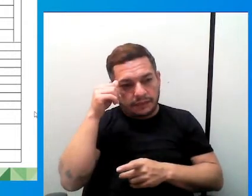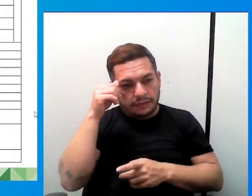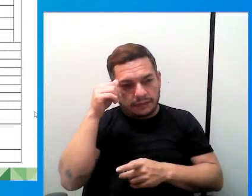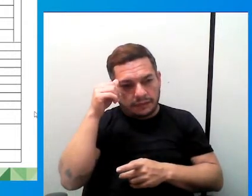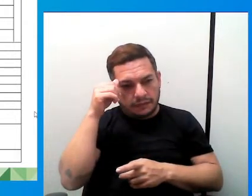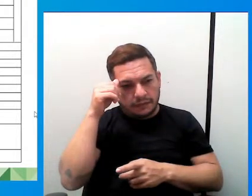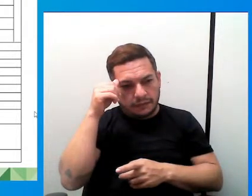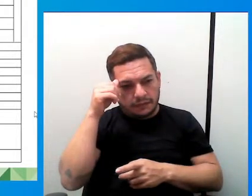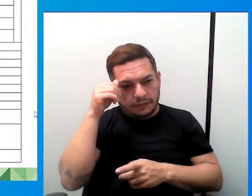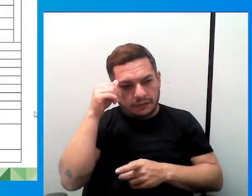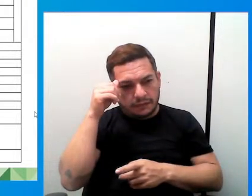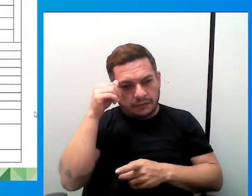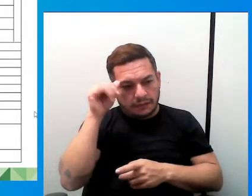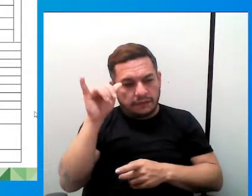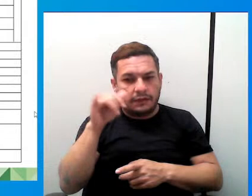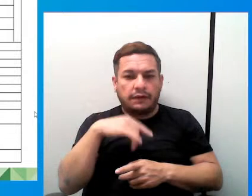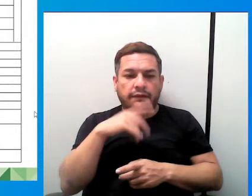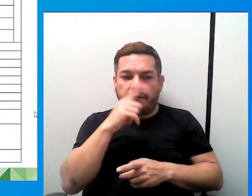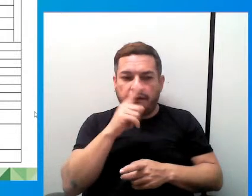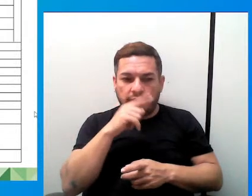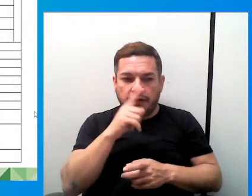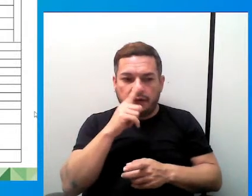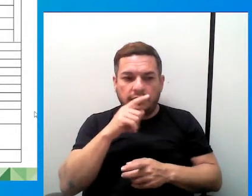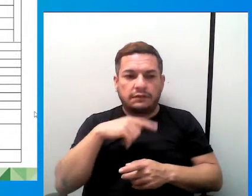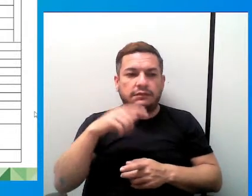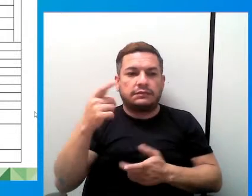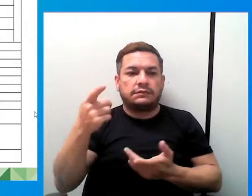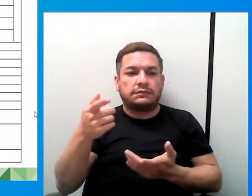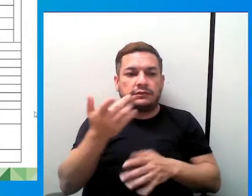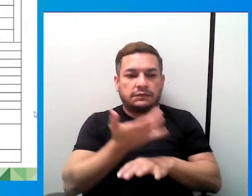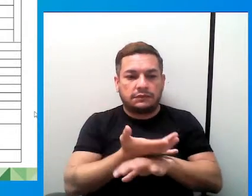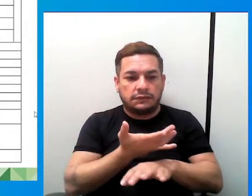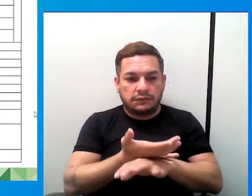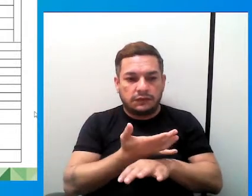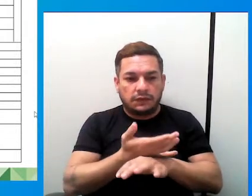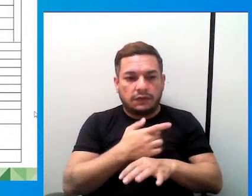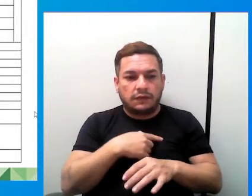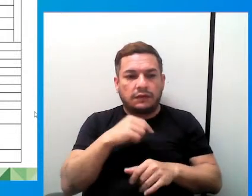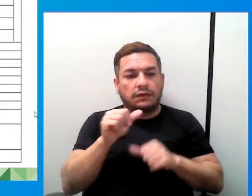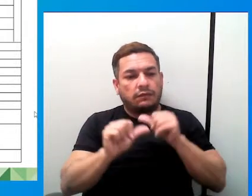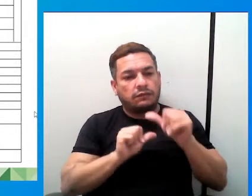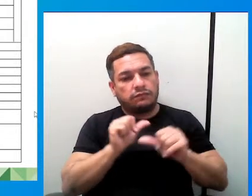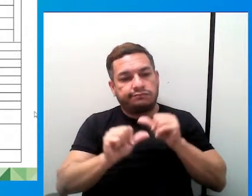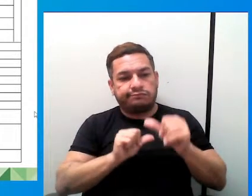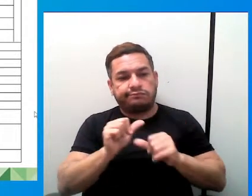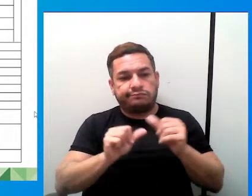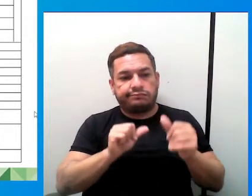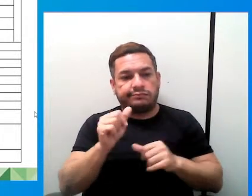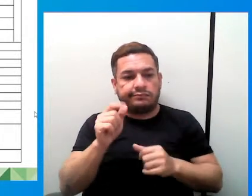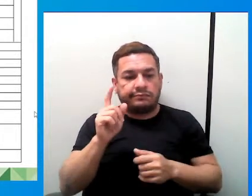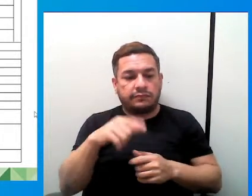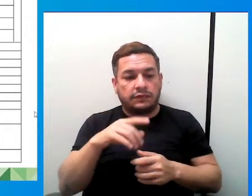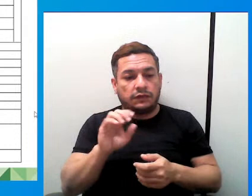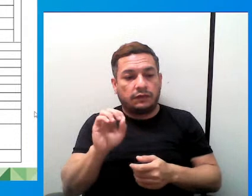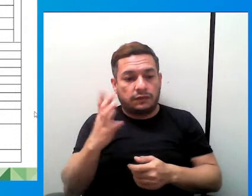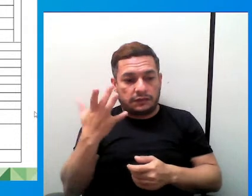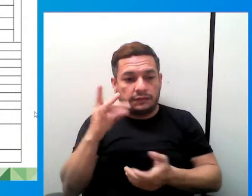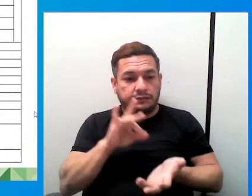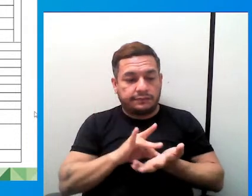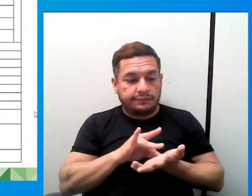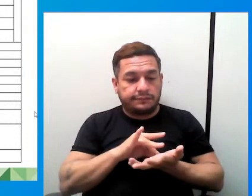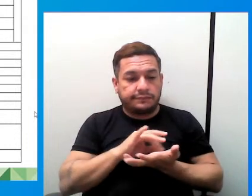Então, nós seguimos com esse caminho. Como falei, ainda estamos customizando os módulos para essa realidade.